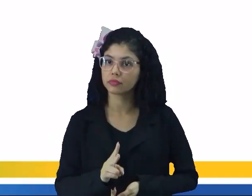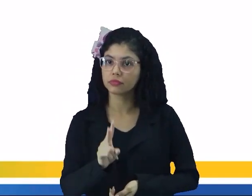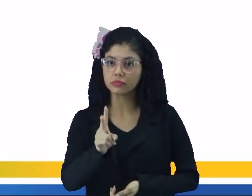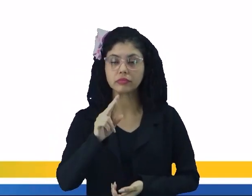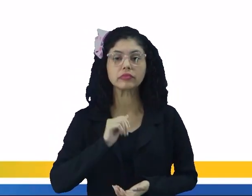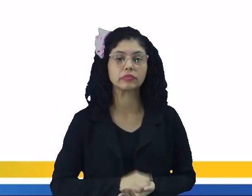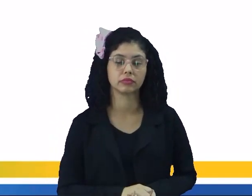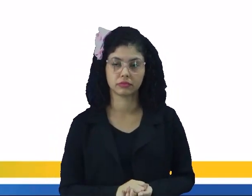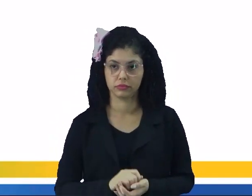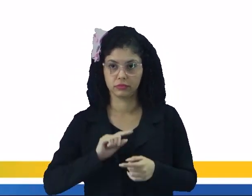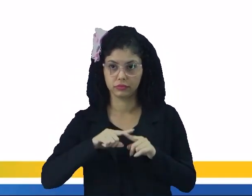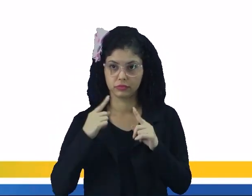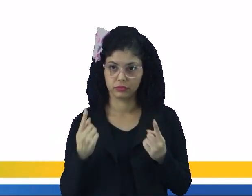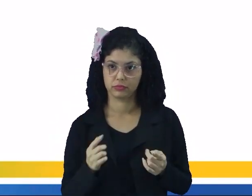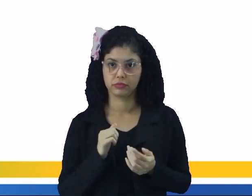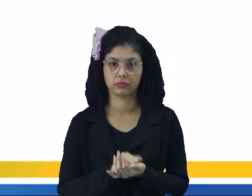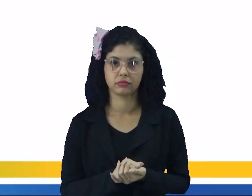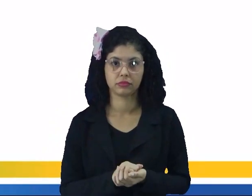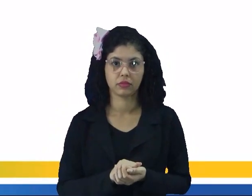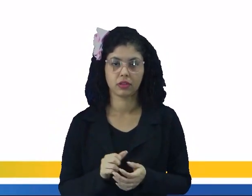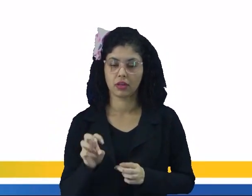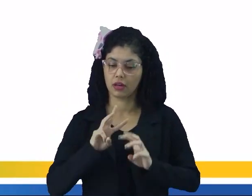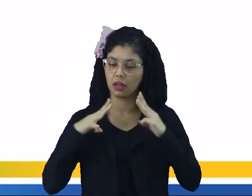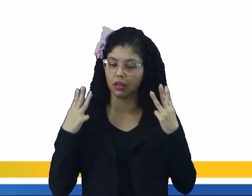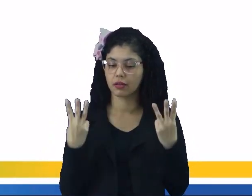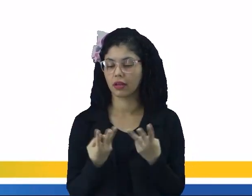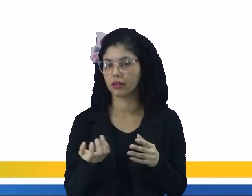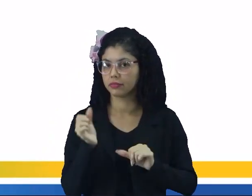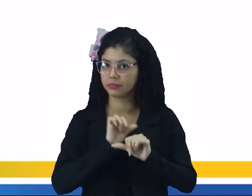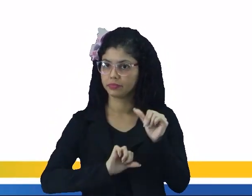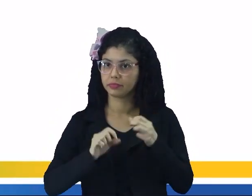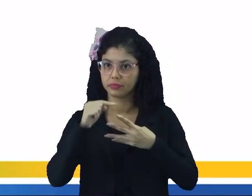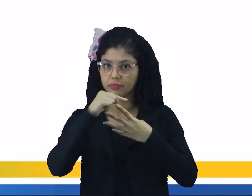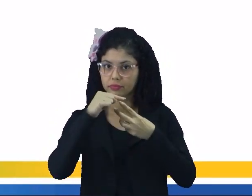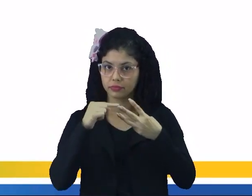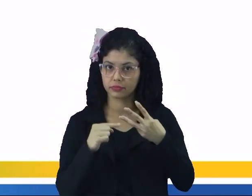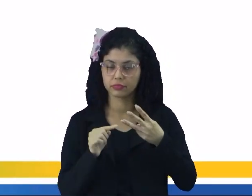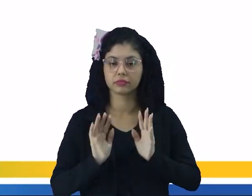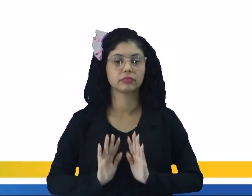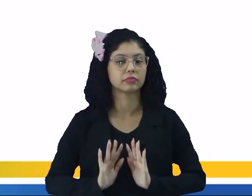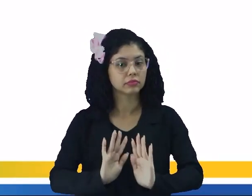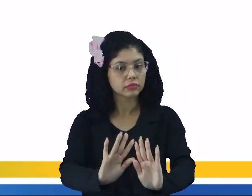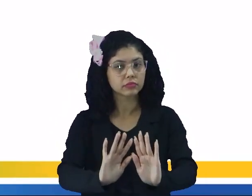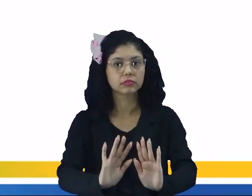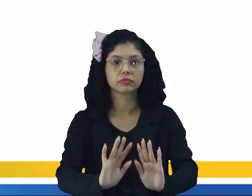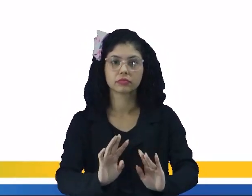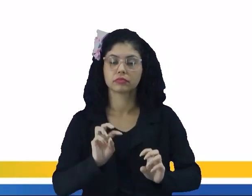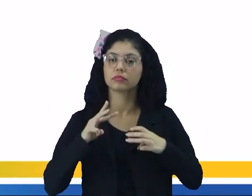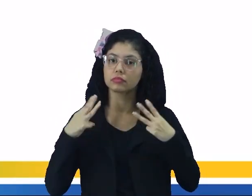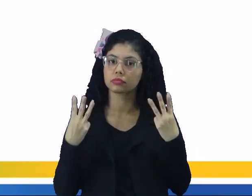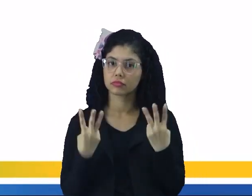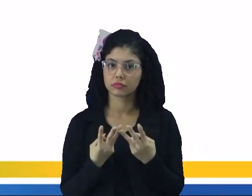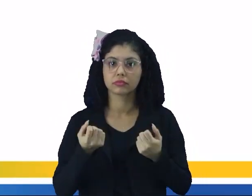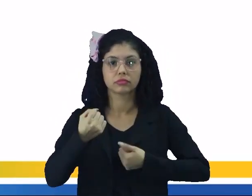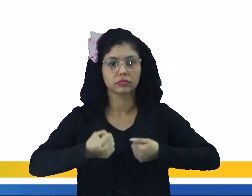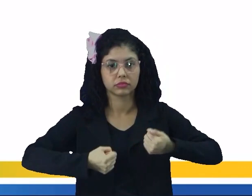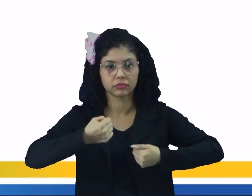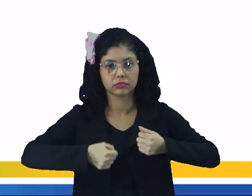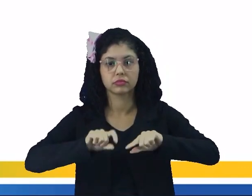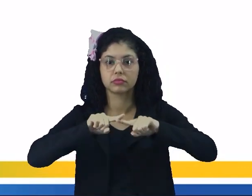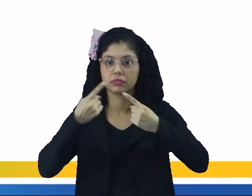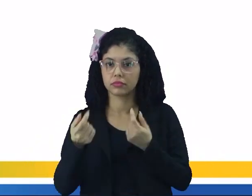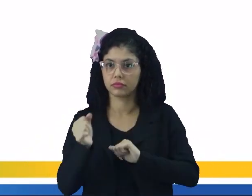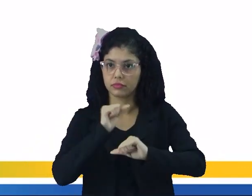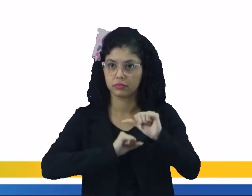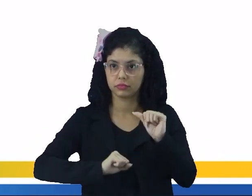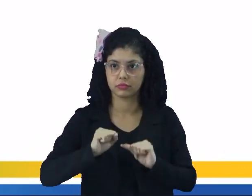permanecer constante, mas a massa vai mudar. 3 pessoas estão empurrando a massa de um carro. Mas quando